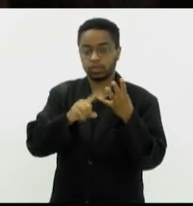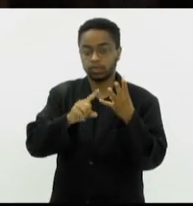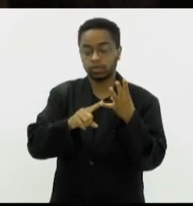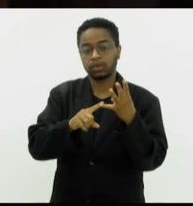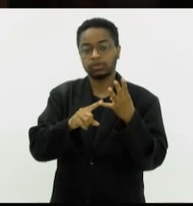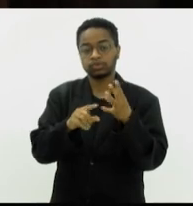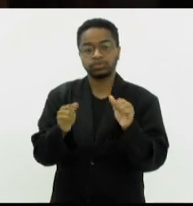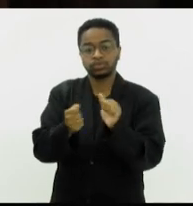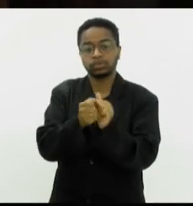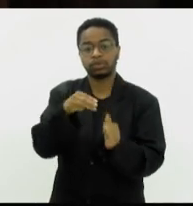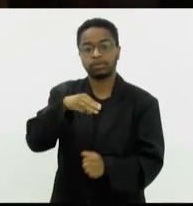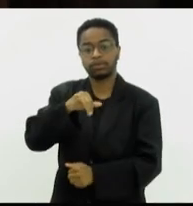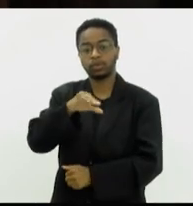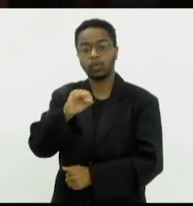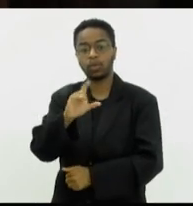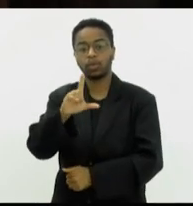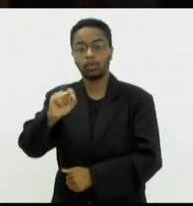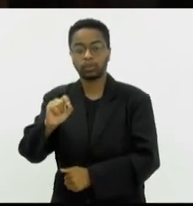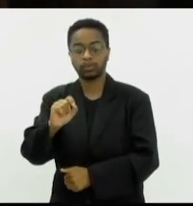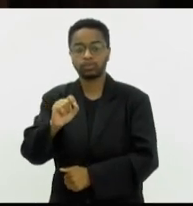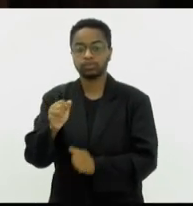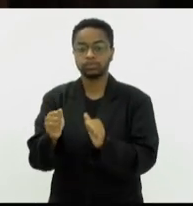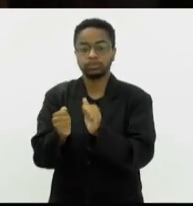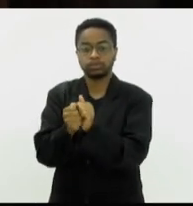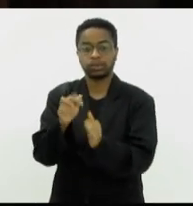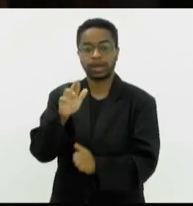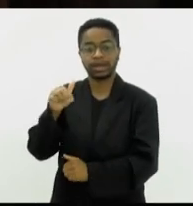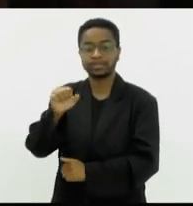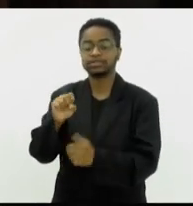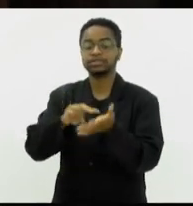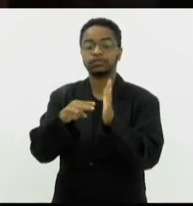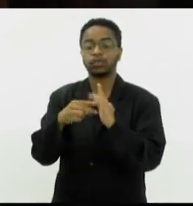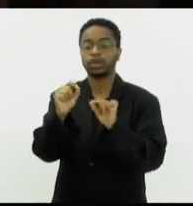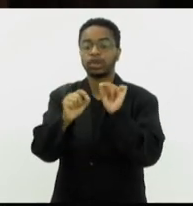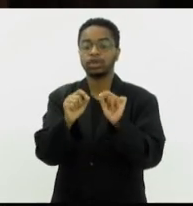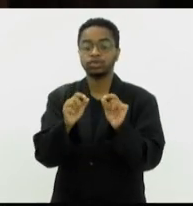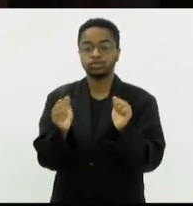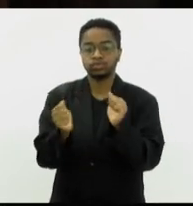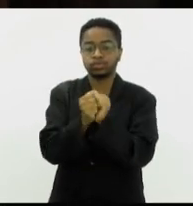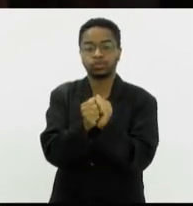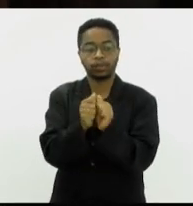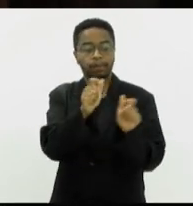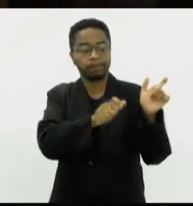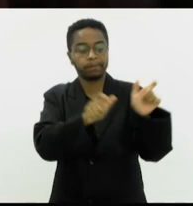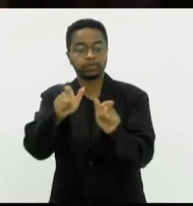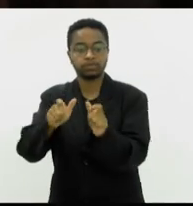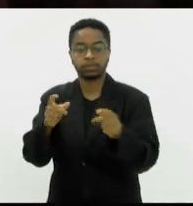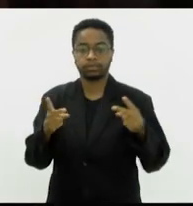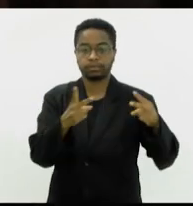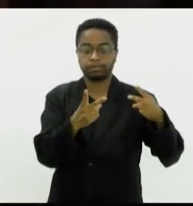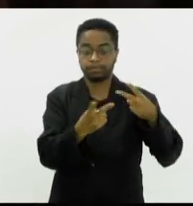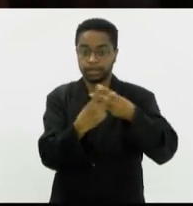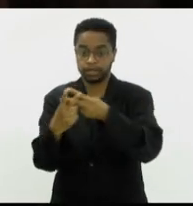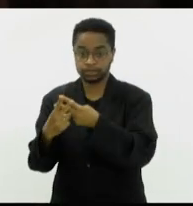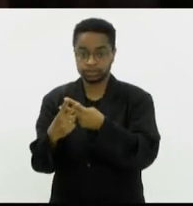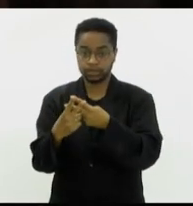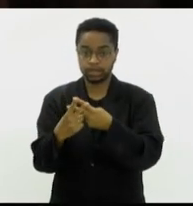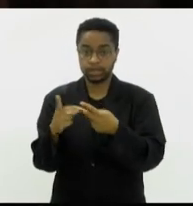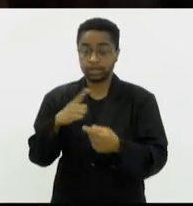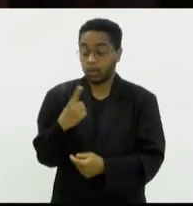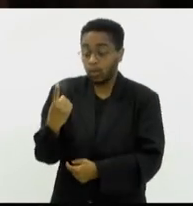Ris para quem não sabe o miolo é tá com os presos 127 presos para um